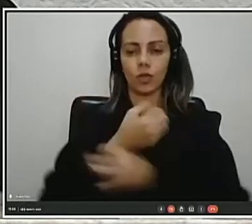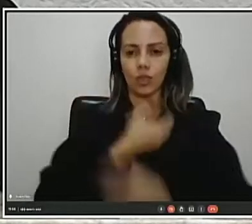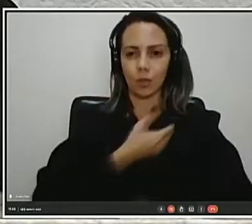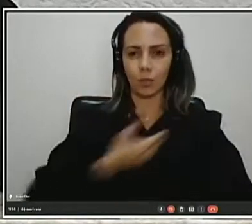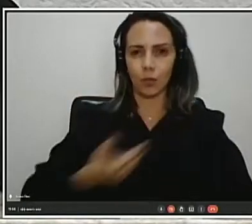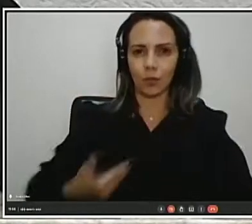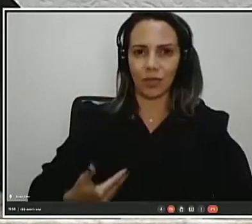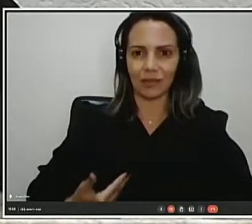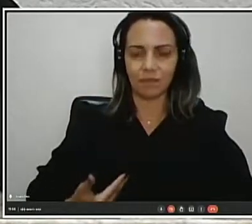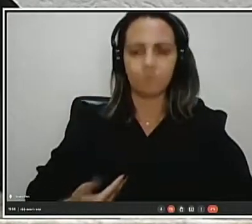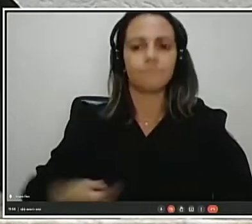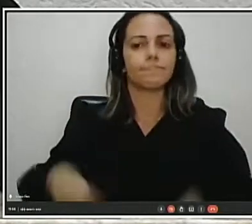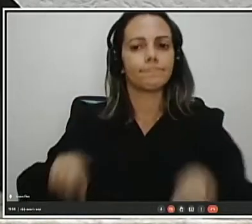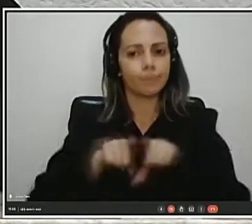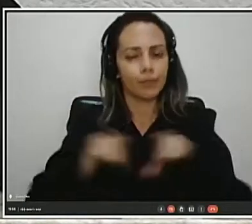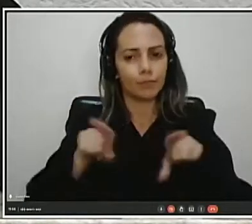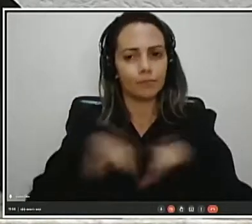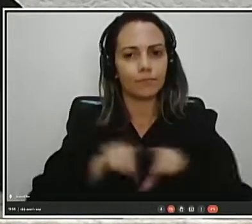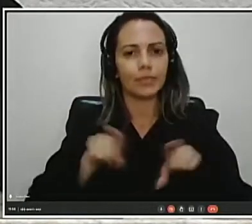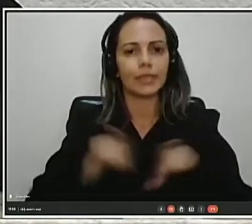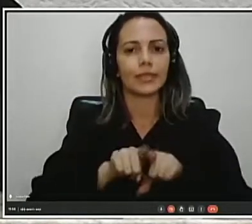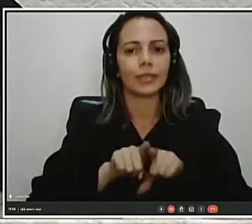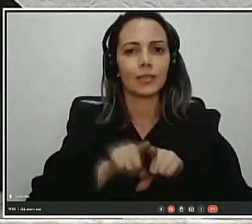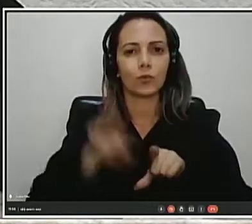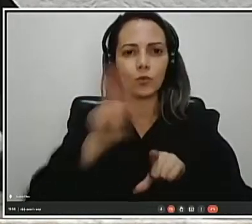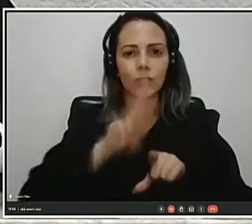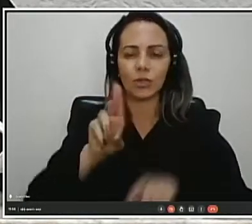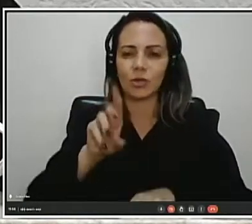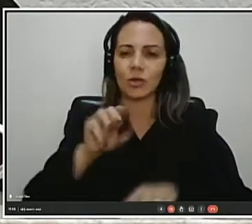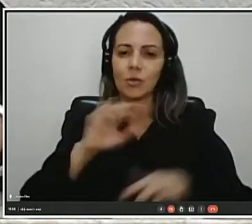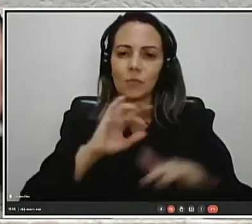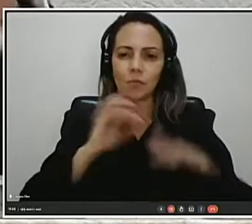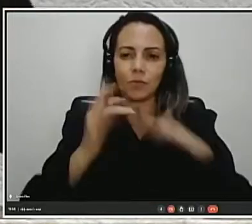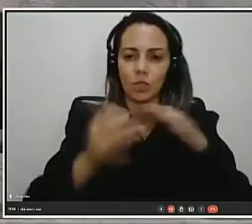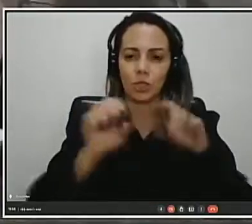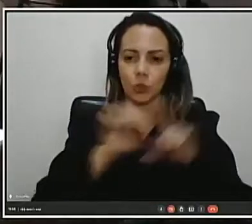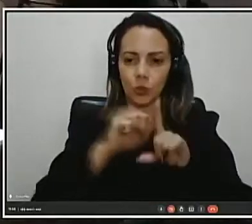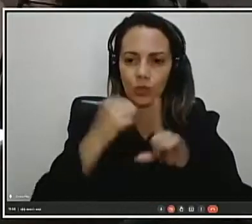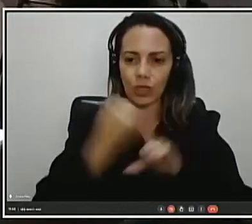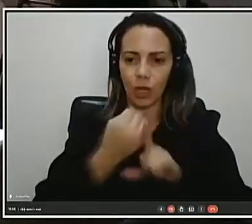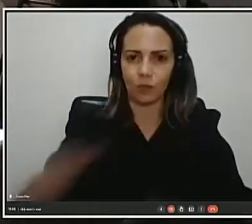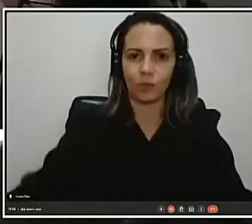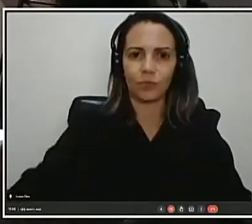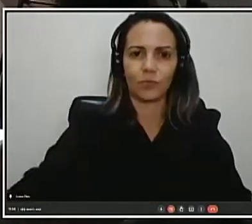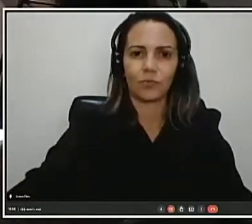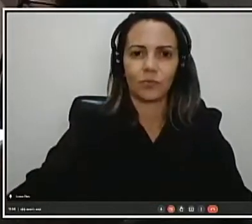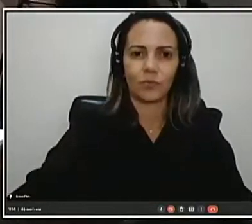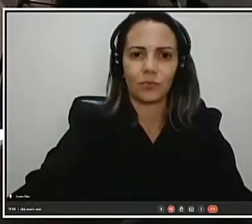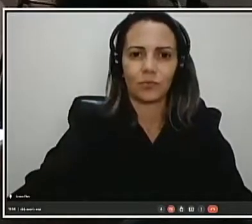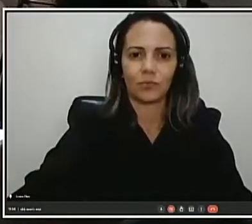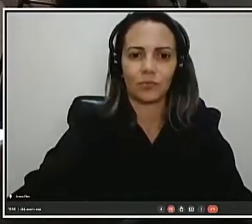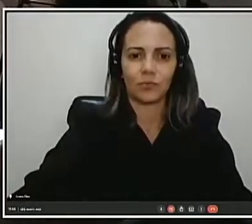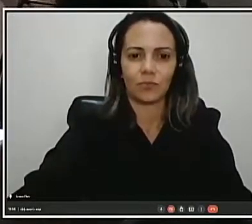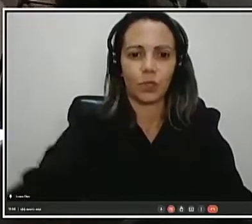e também através das mídias sociais. Em